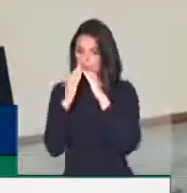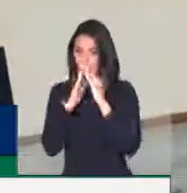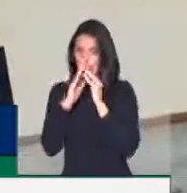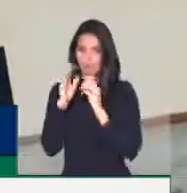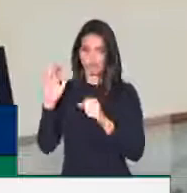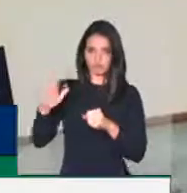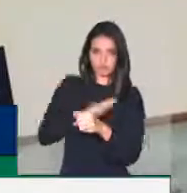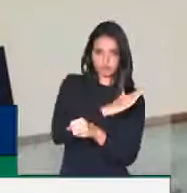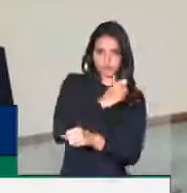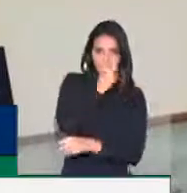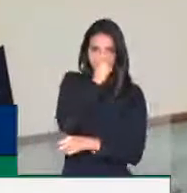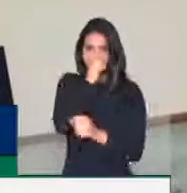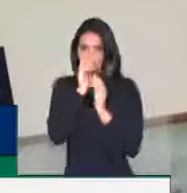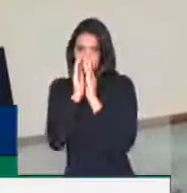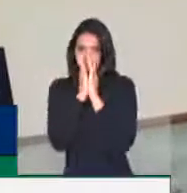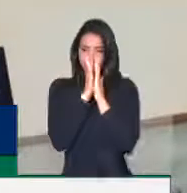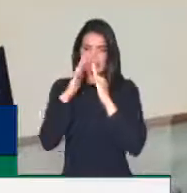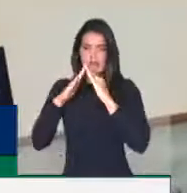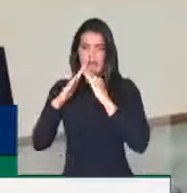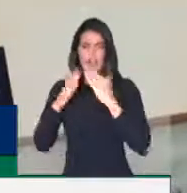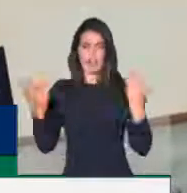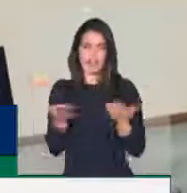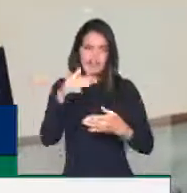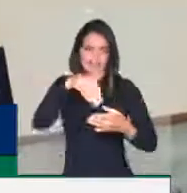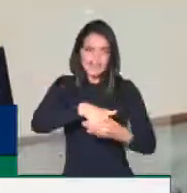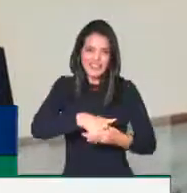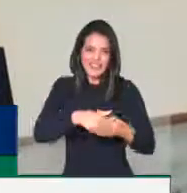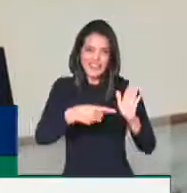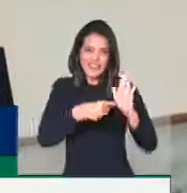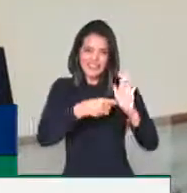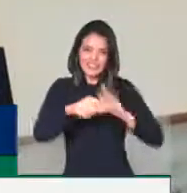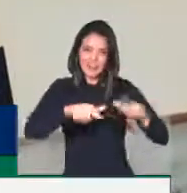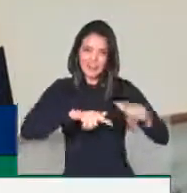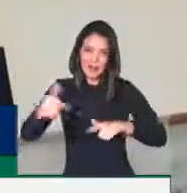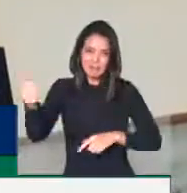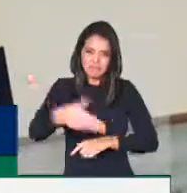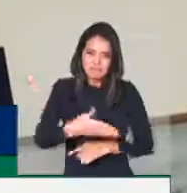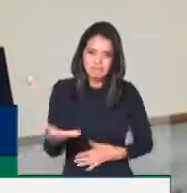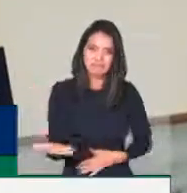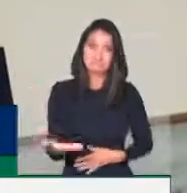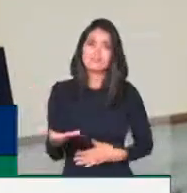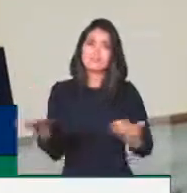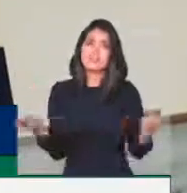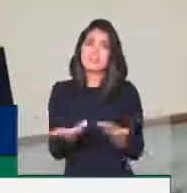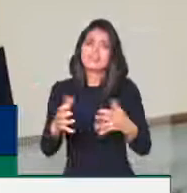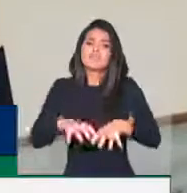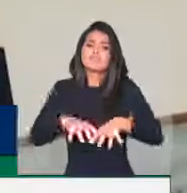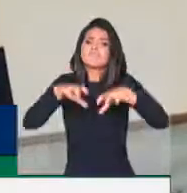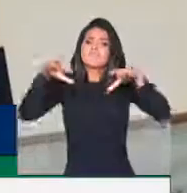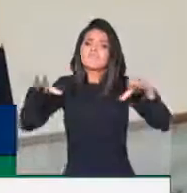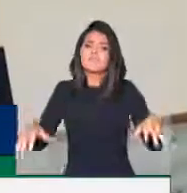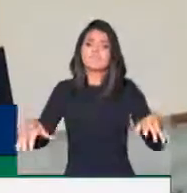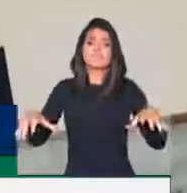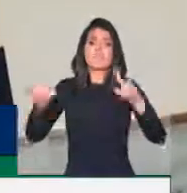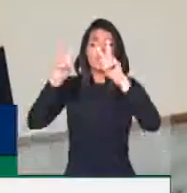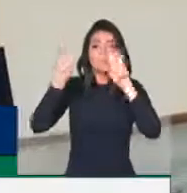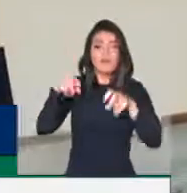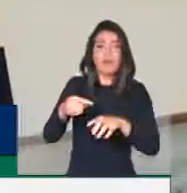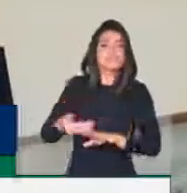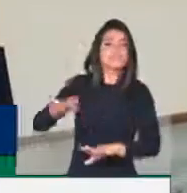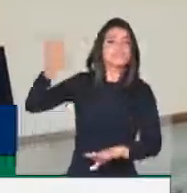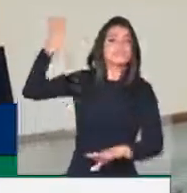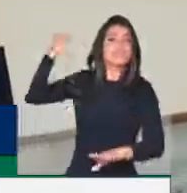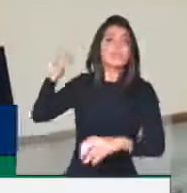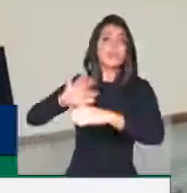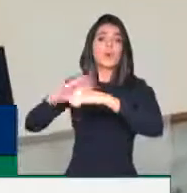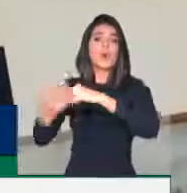trabalho. Então, falta sensatez nesse momento ao dividir a casa em algo que não faz sentido de uma pauta que é anterior e que não vai levar a